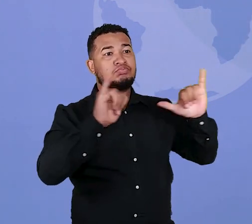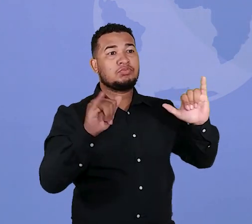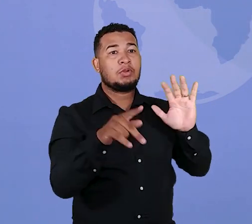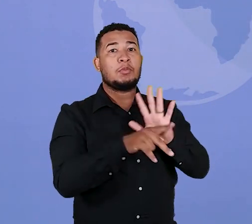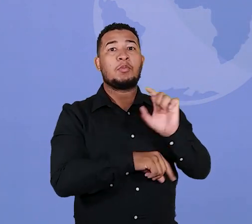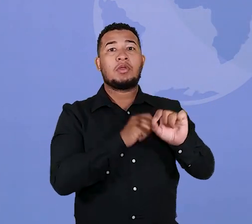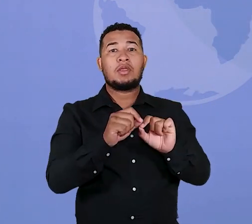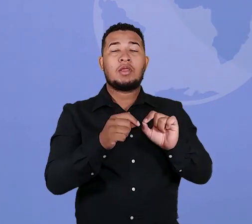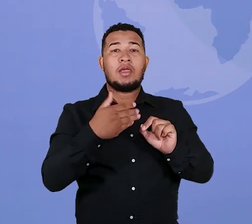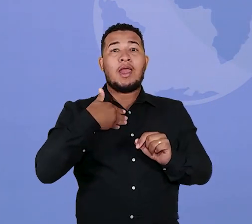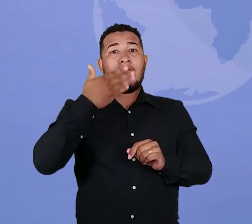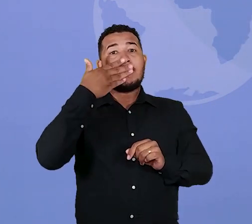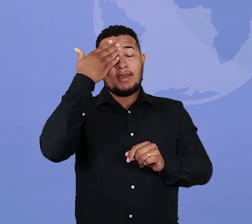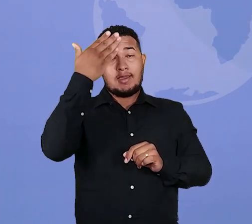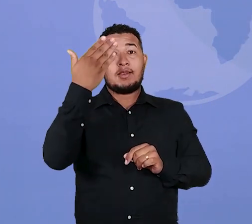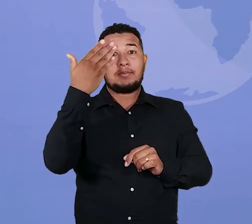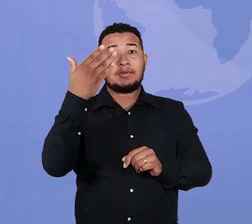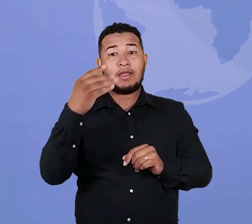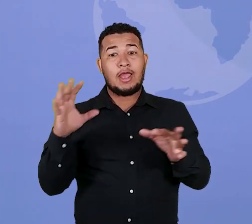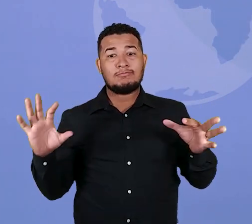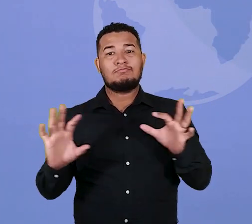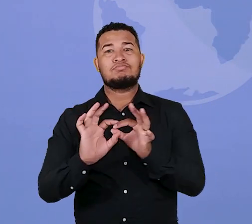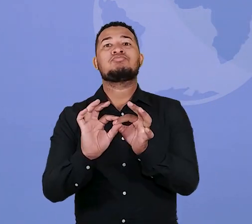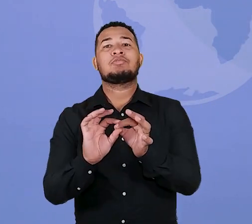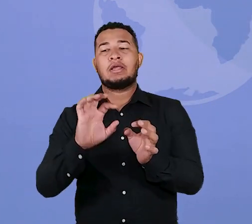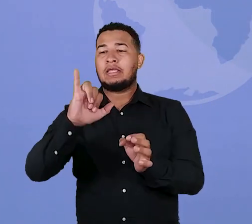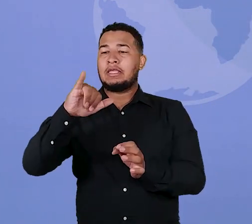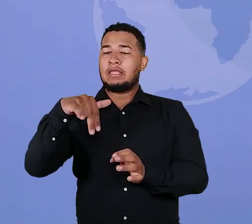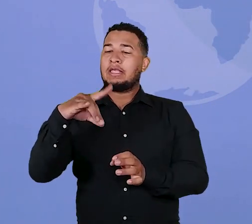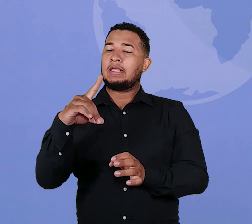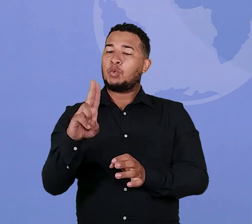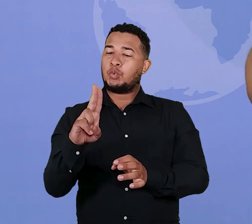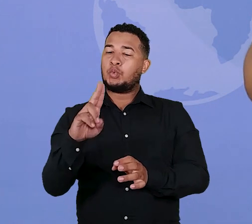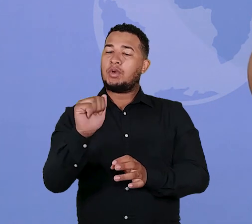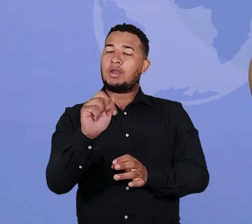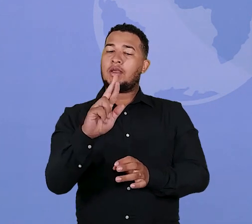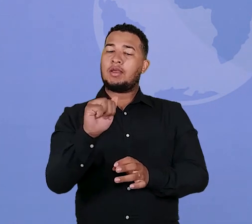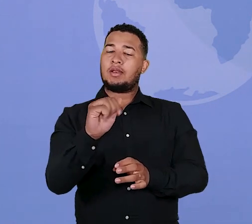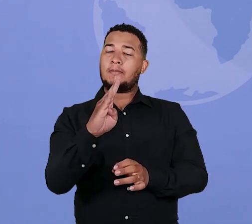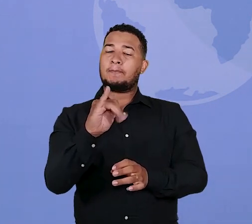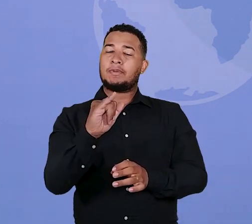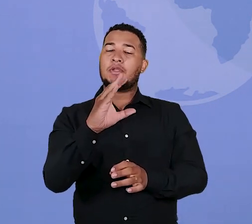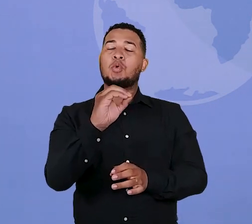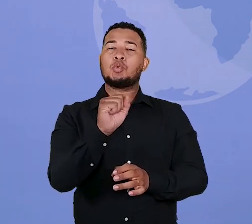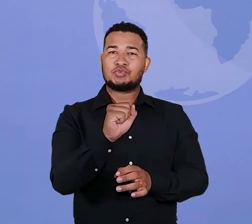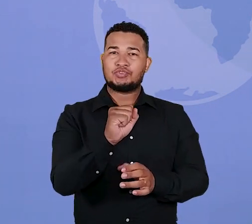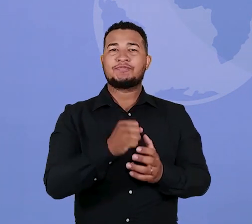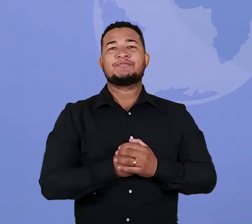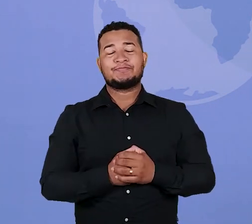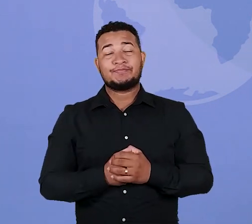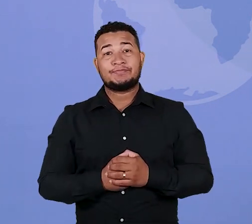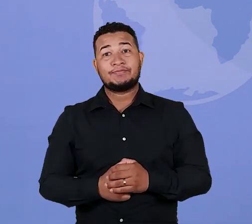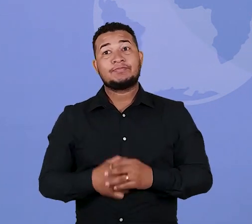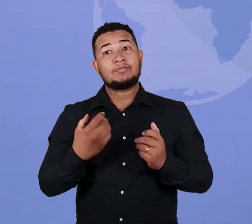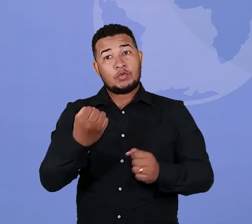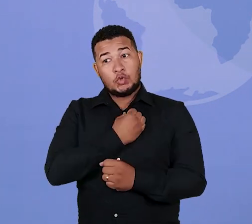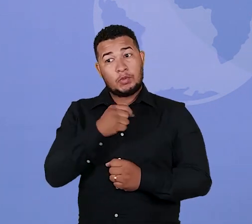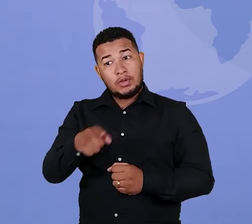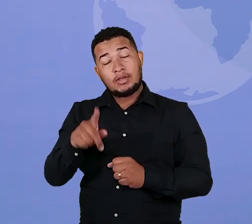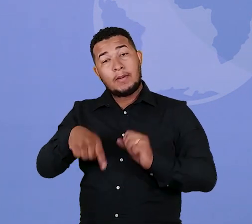pelos árabes. Indo-arábico, hindus e árabes. Esses números indo-arábicos vieram